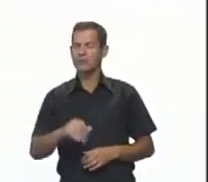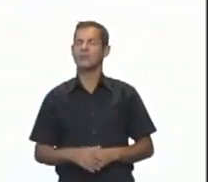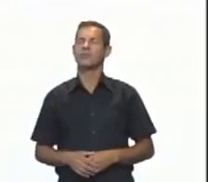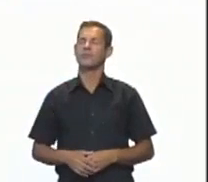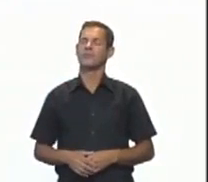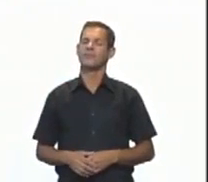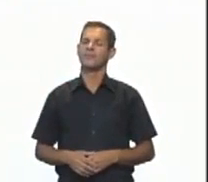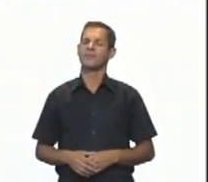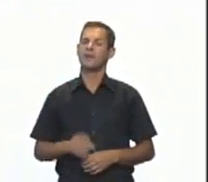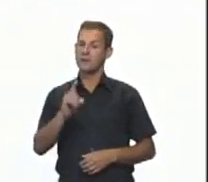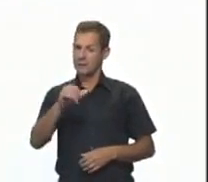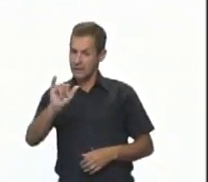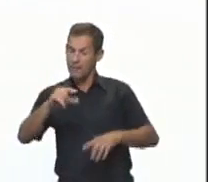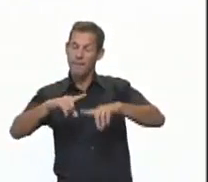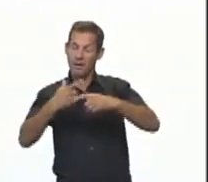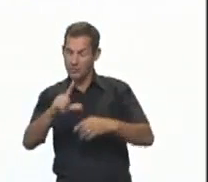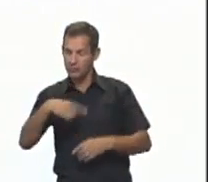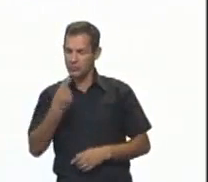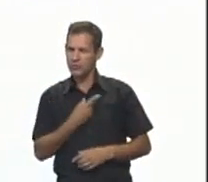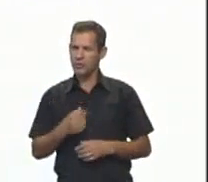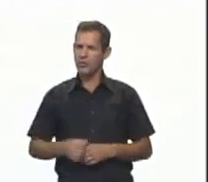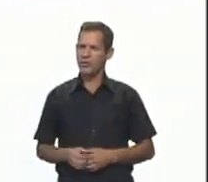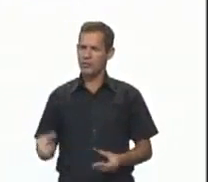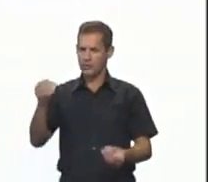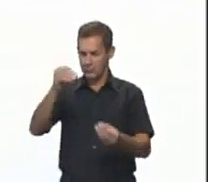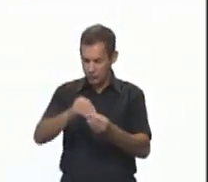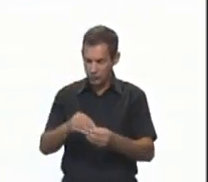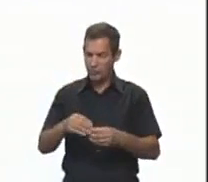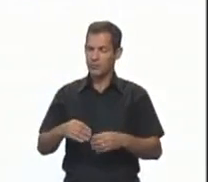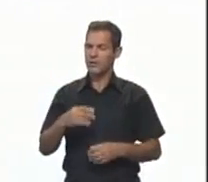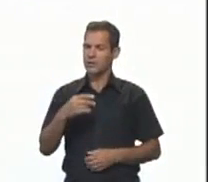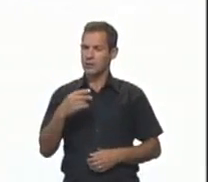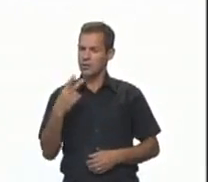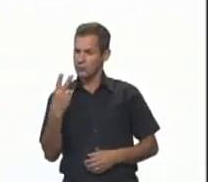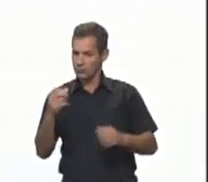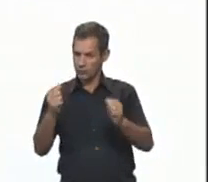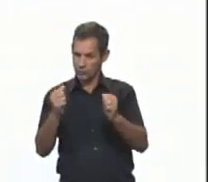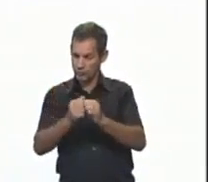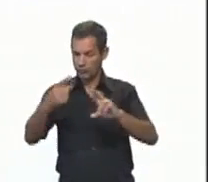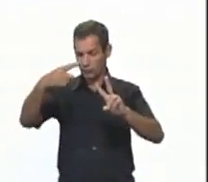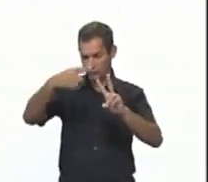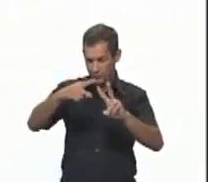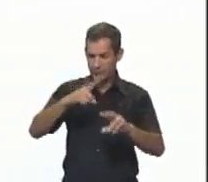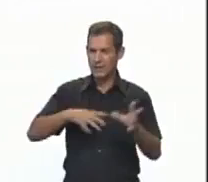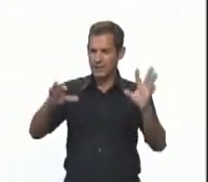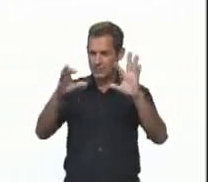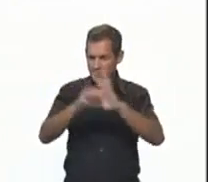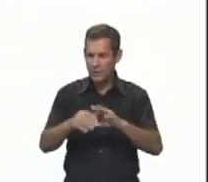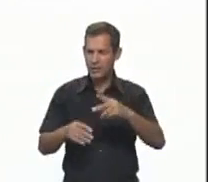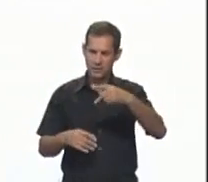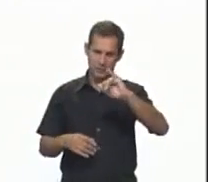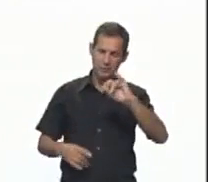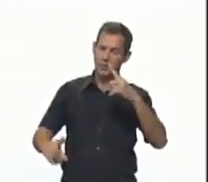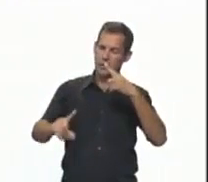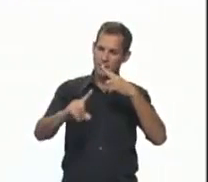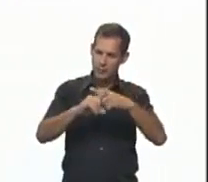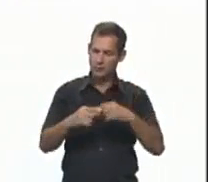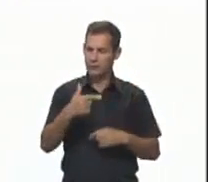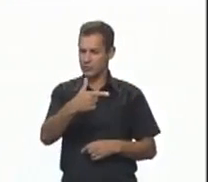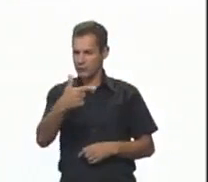dy. Mais uma vez, a gente vai poder simplificar o 2 com a raiz, então nós vamos ter a integral de π que